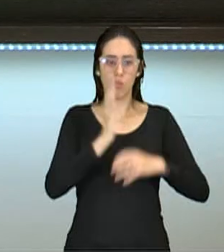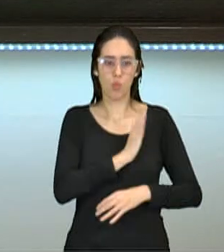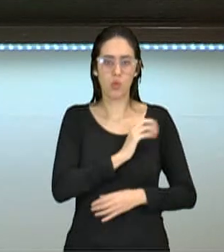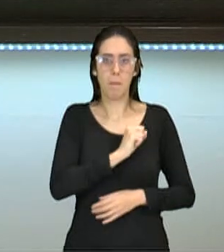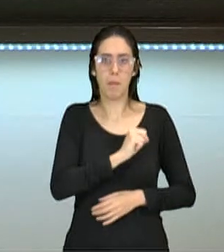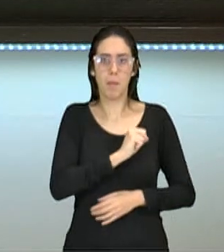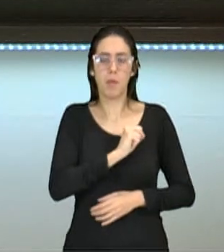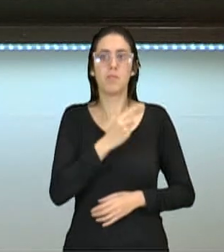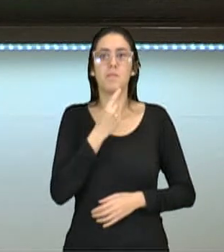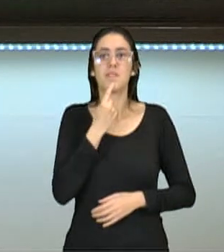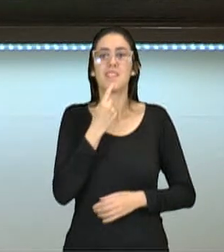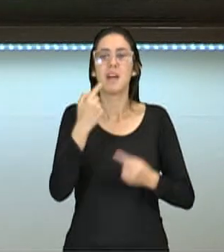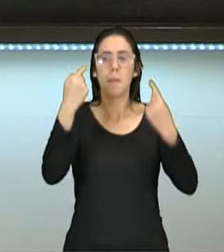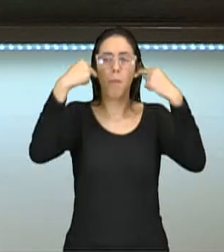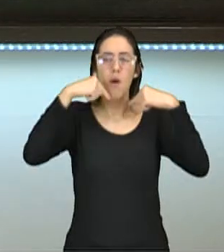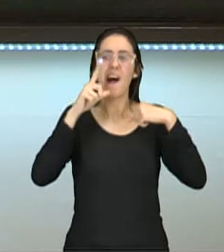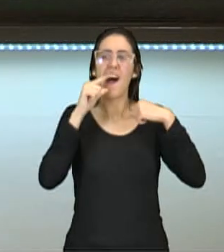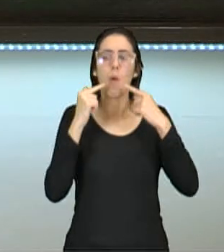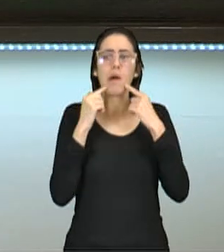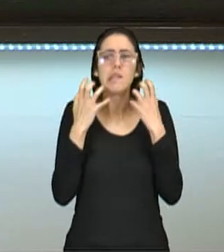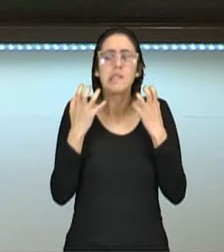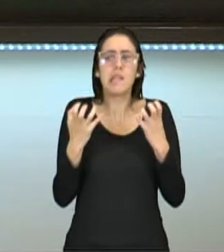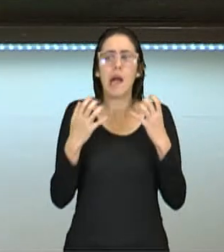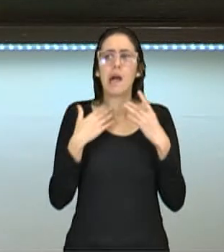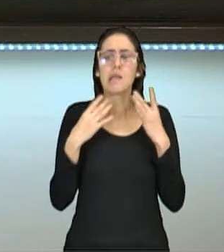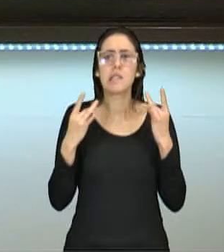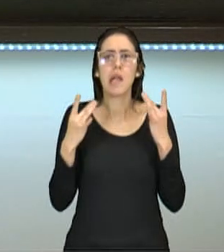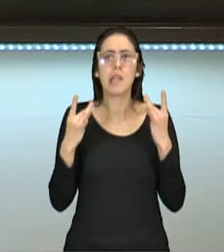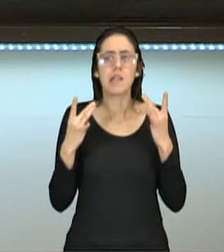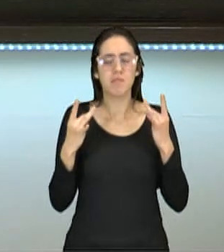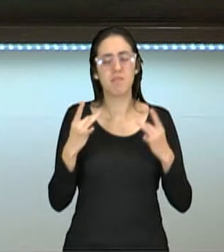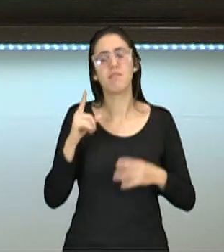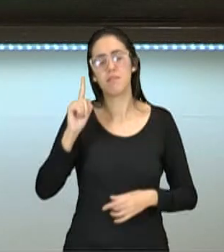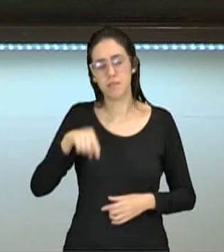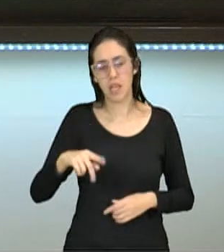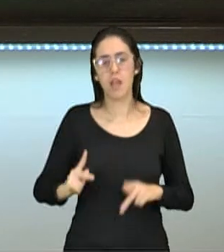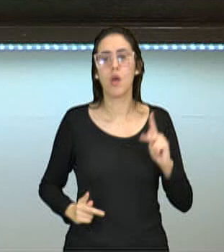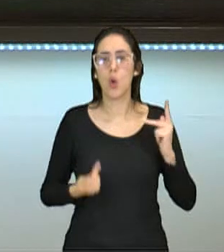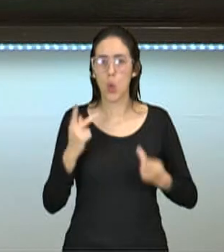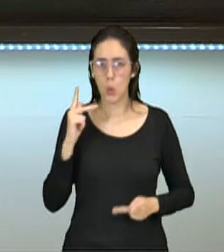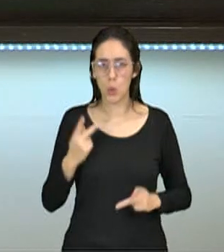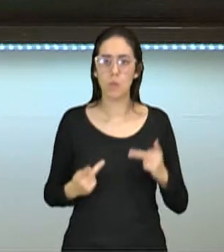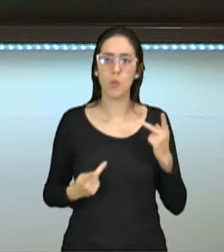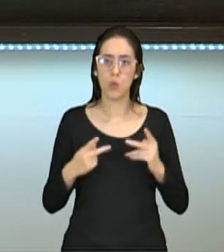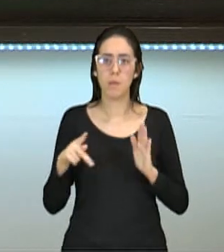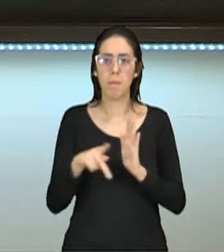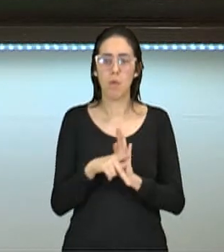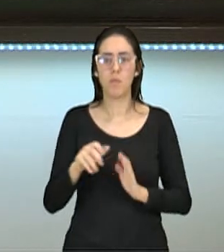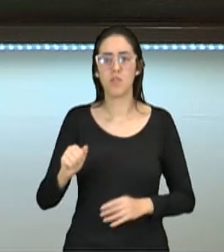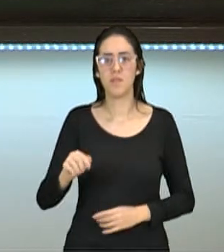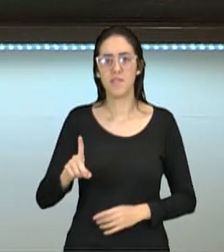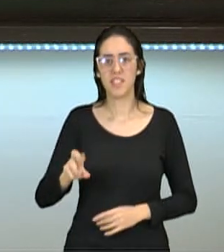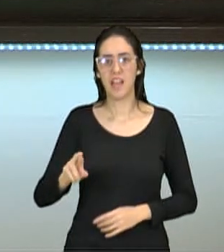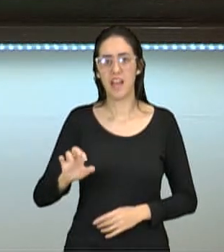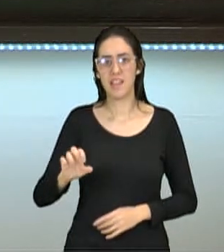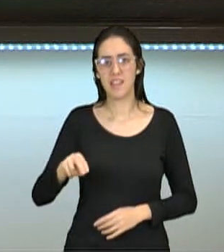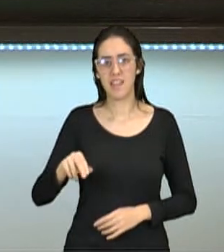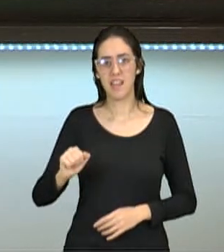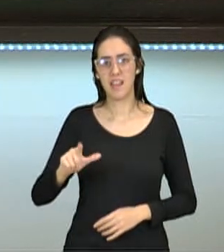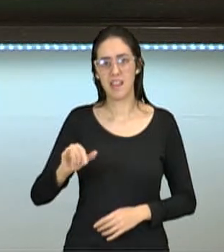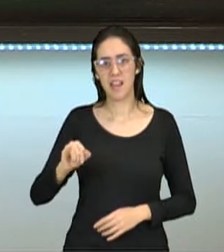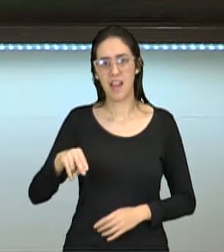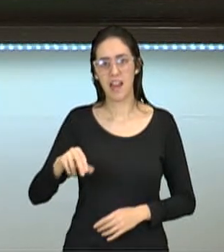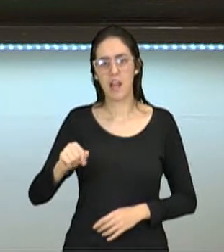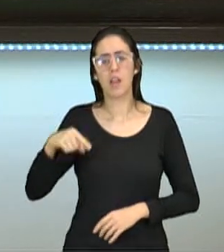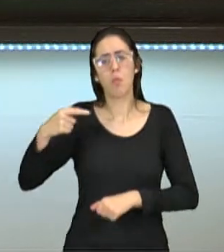saliva diminui, você sente que a boca seca. Gente, tudo isso é efeito da adrenalina. Depois de um tempo as coisas vão